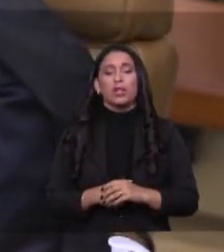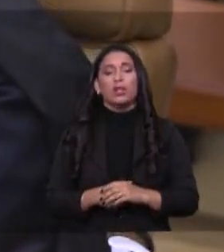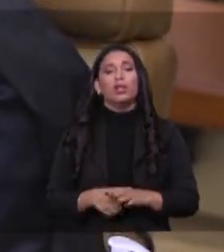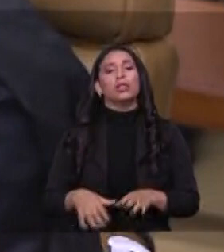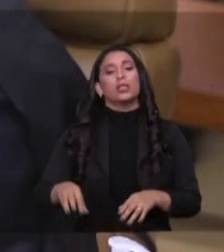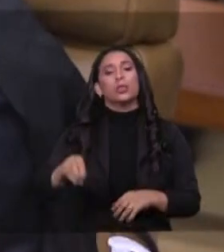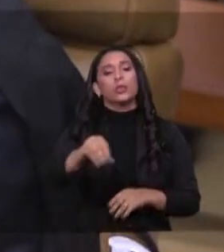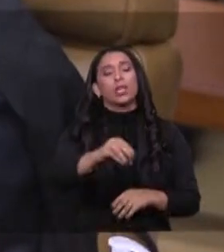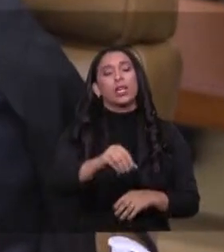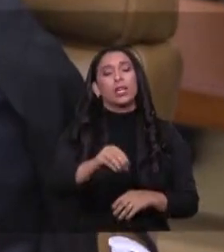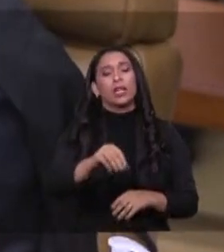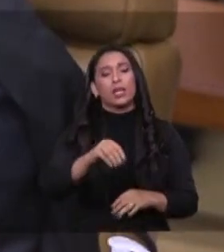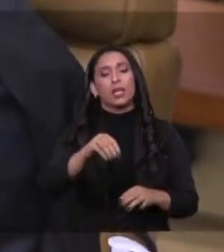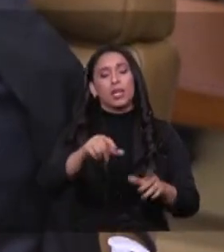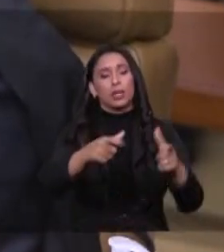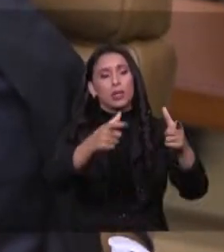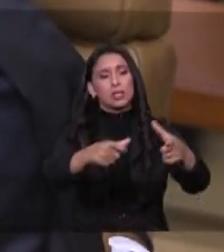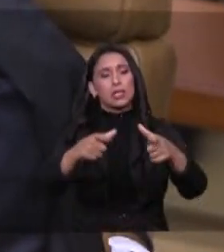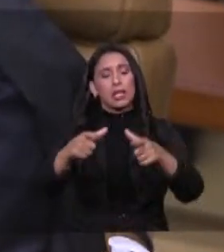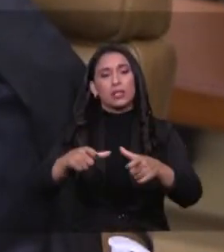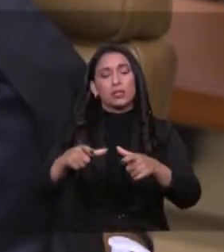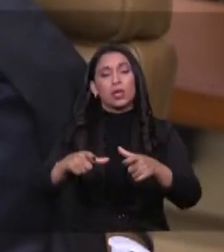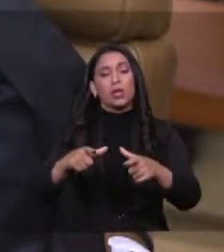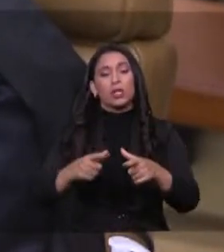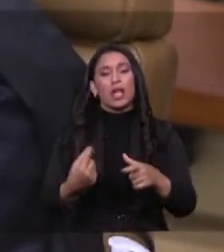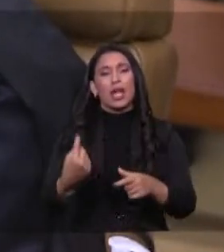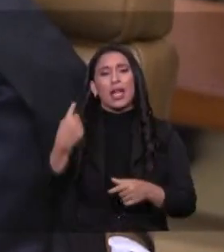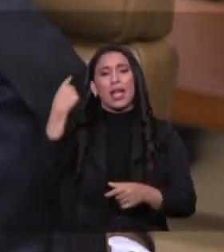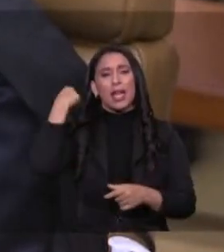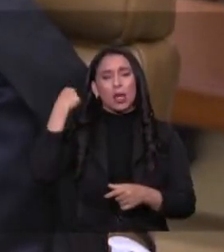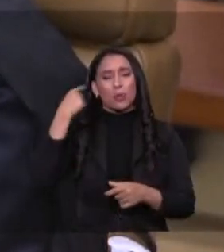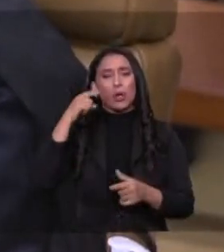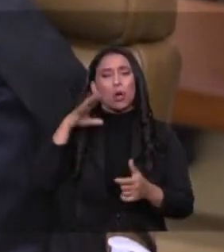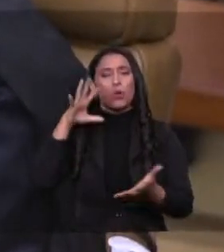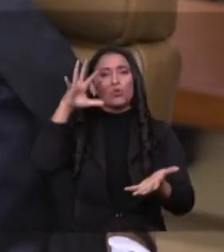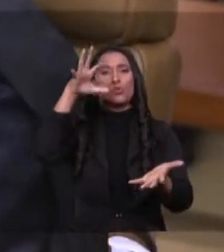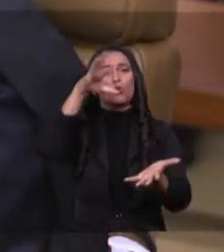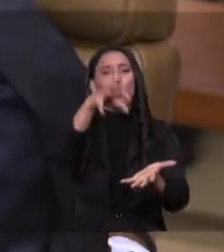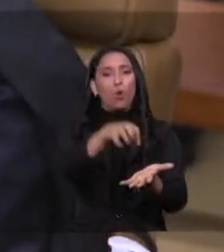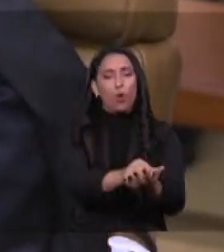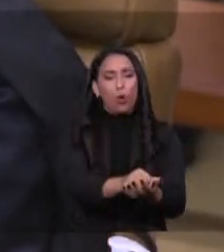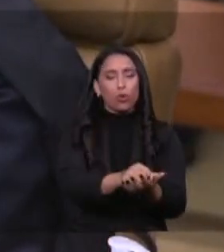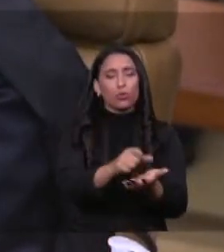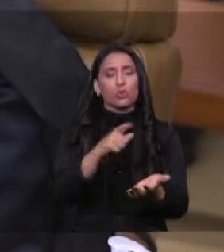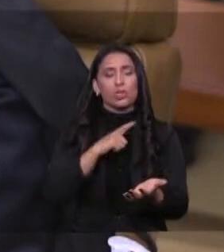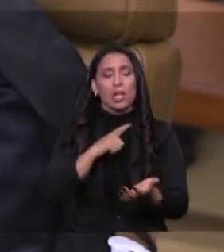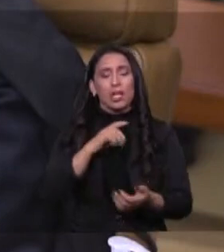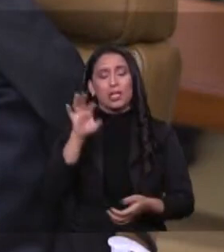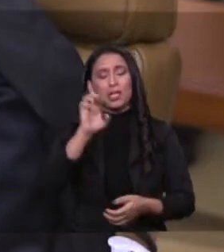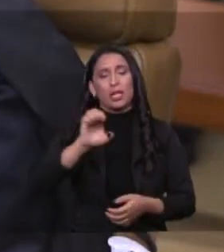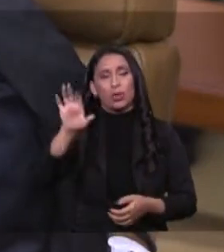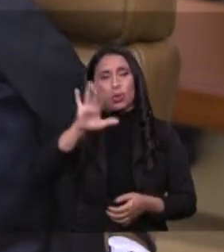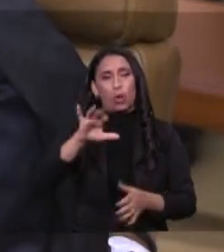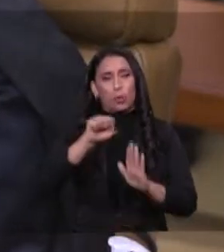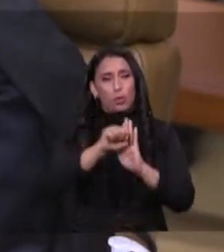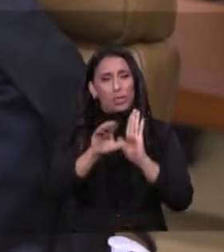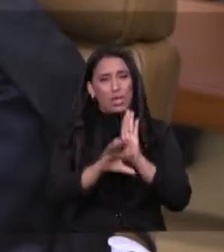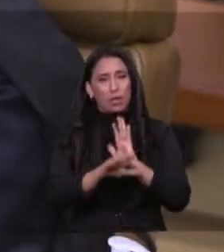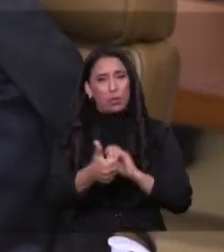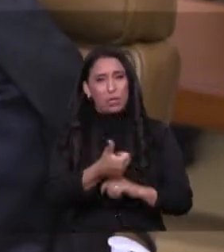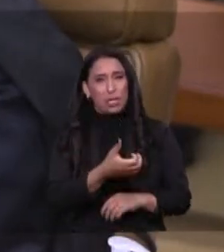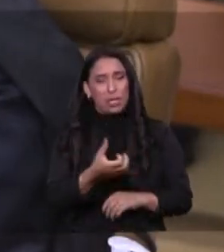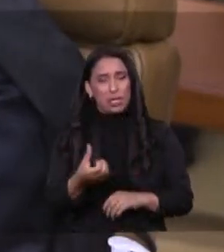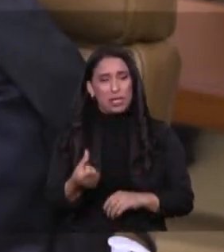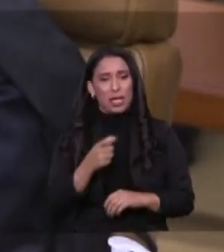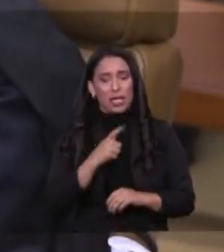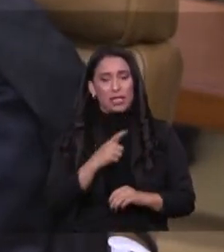territorial dos colonos europeus ao final do século XVI. Então, ao final do século XVI, apenas